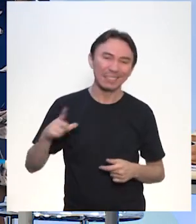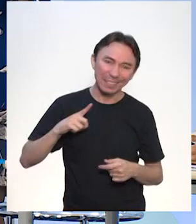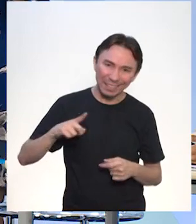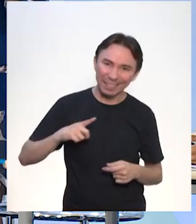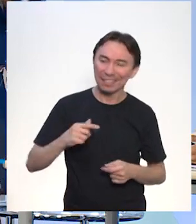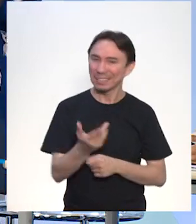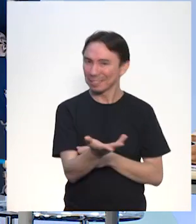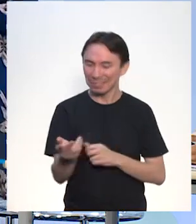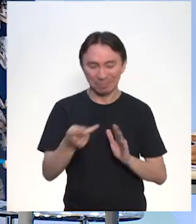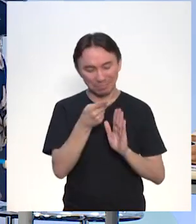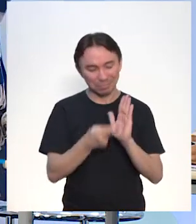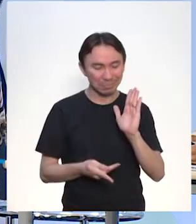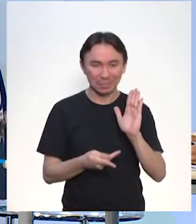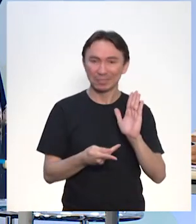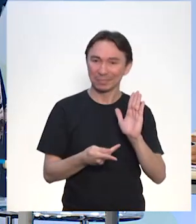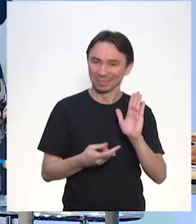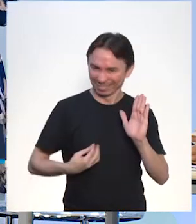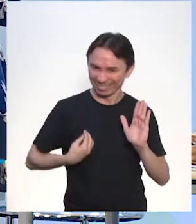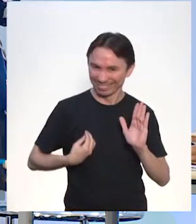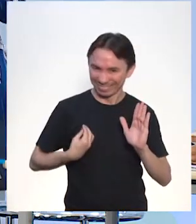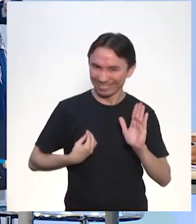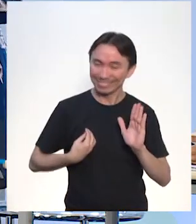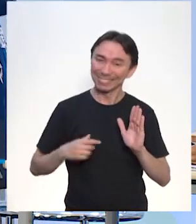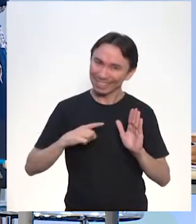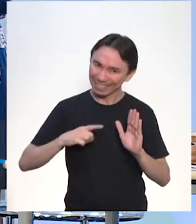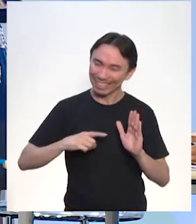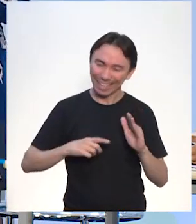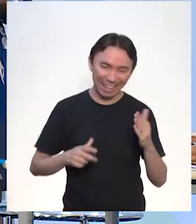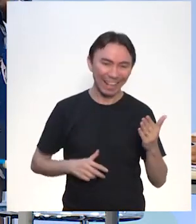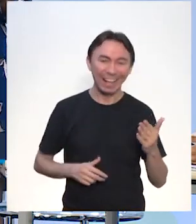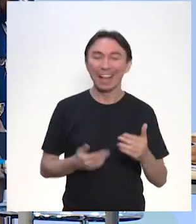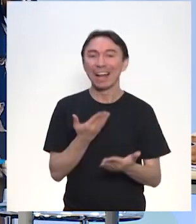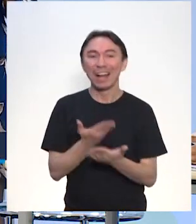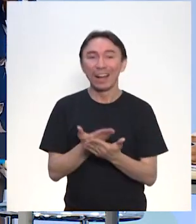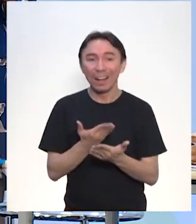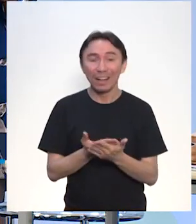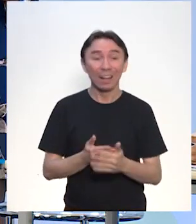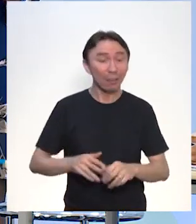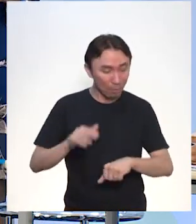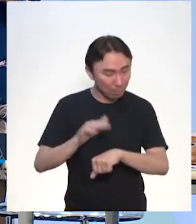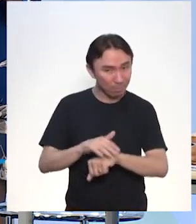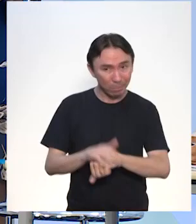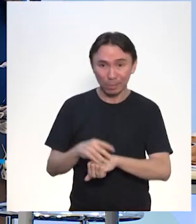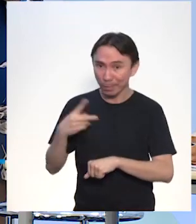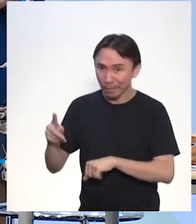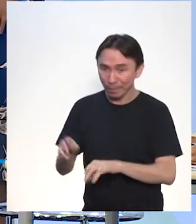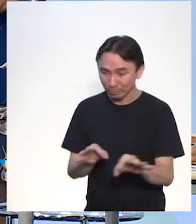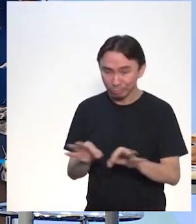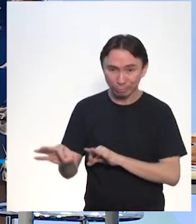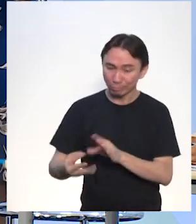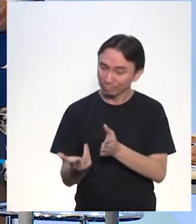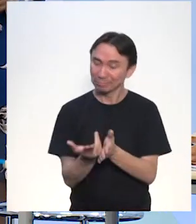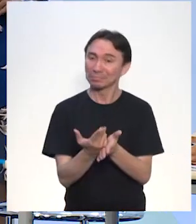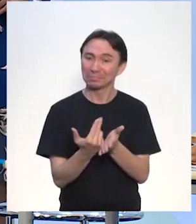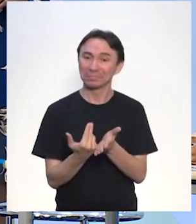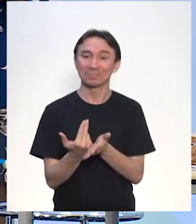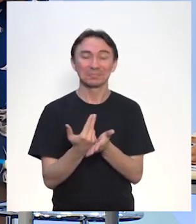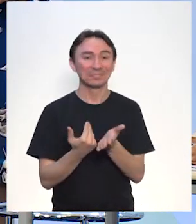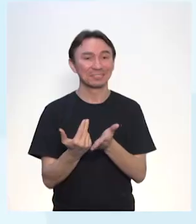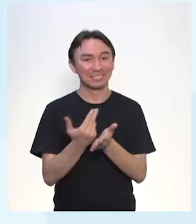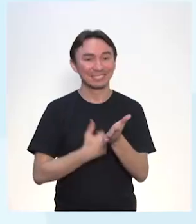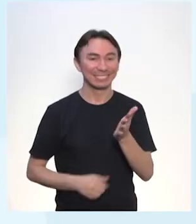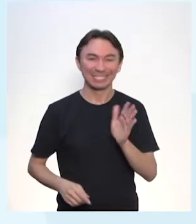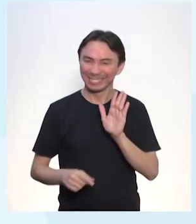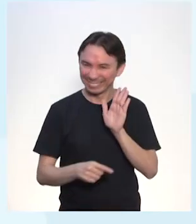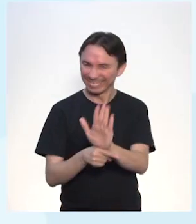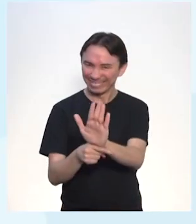aulas de projeto de vida, e ele quem fez, né, foi ele que fez essa imagem aqui para a gente, colaborando para as